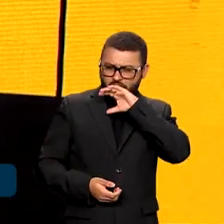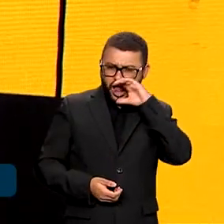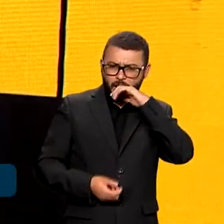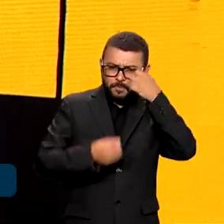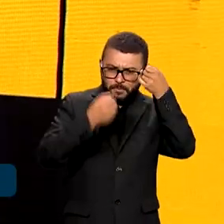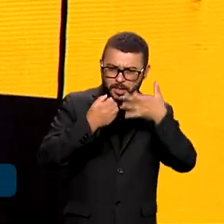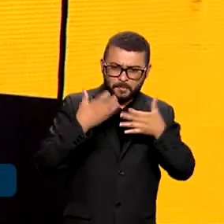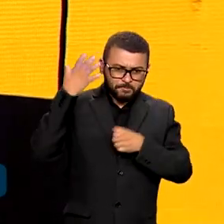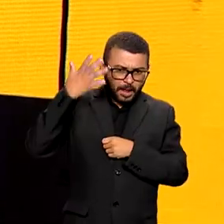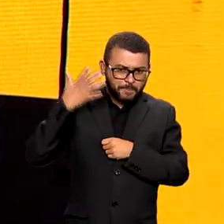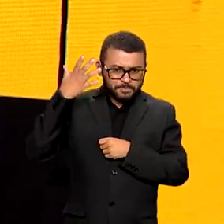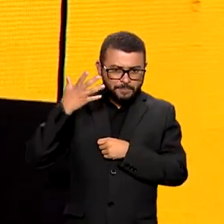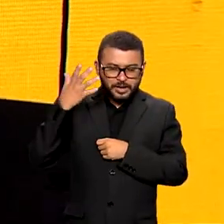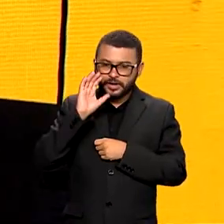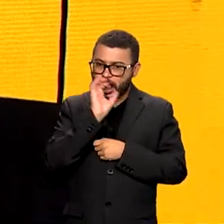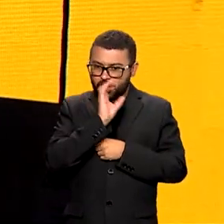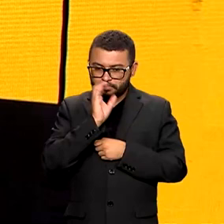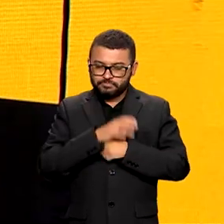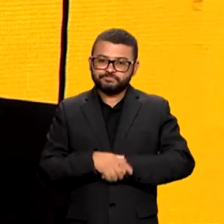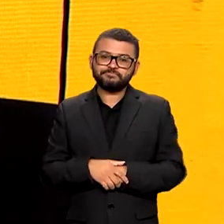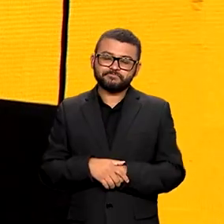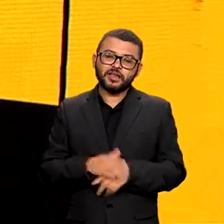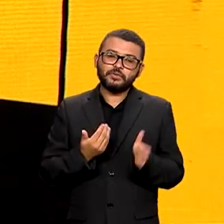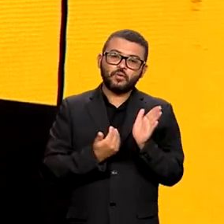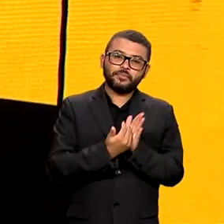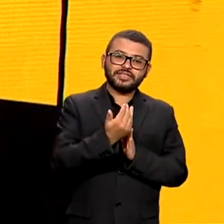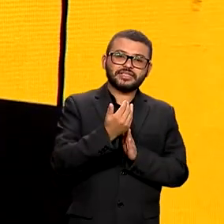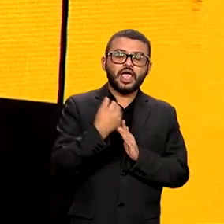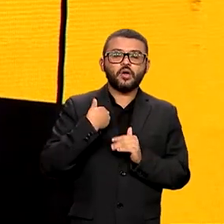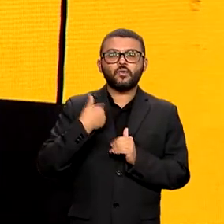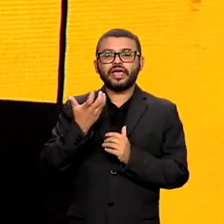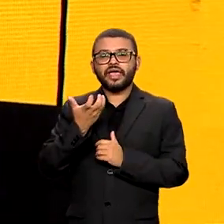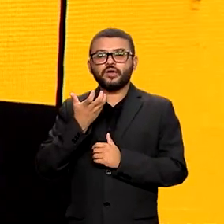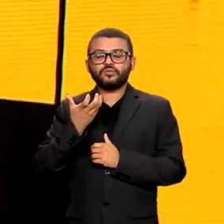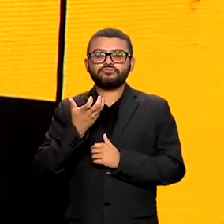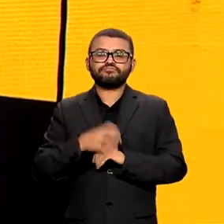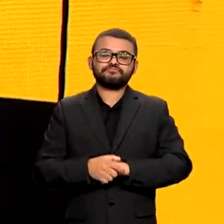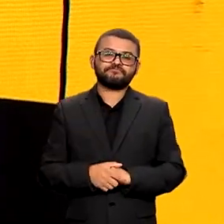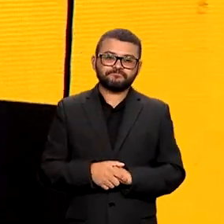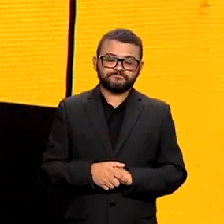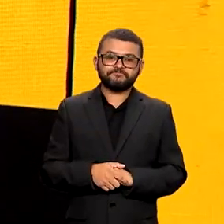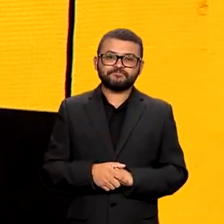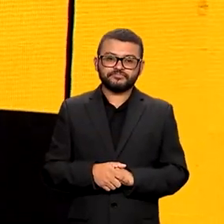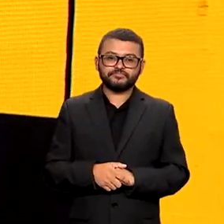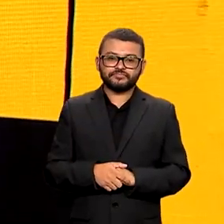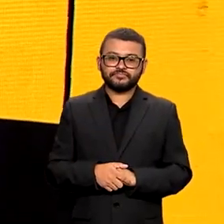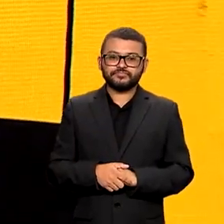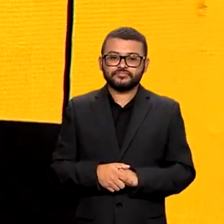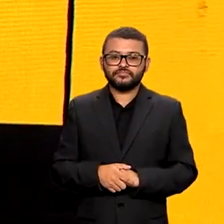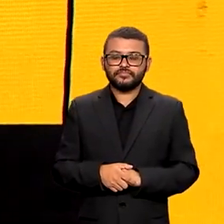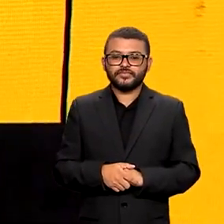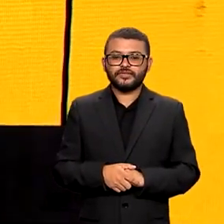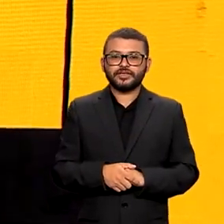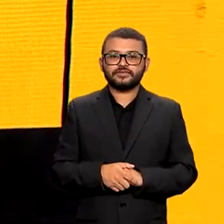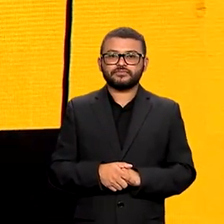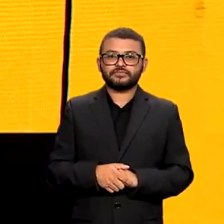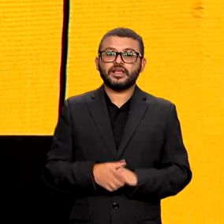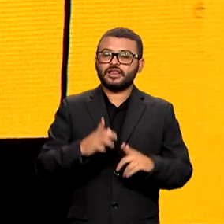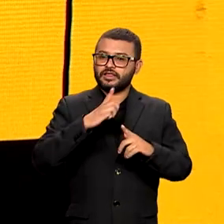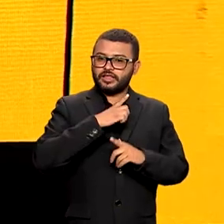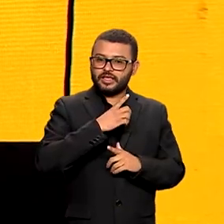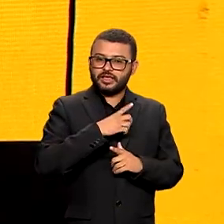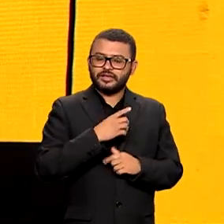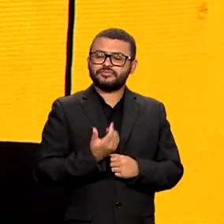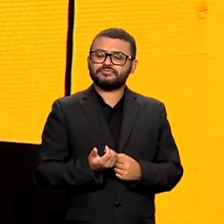breve, mas eu queria iniciar dizendo que eu trago aqui o